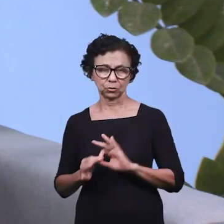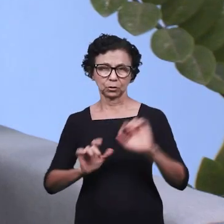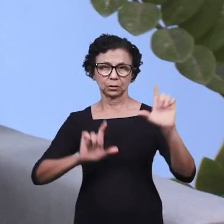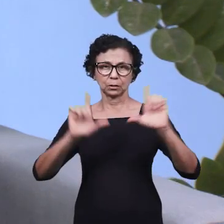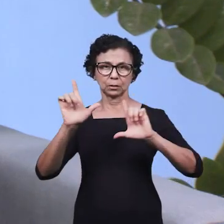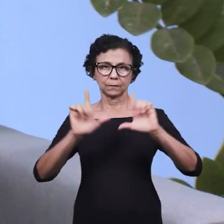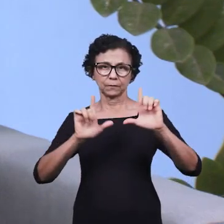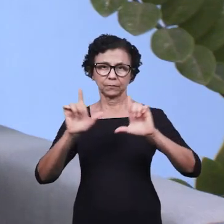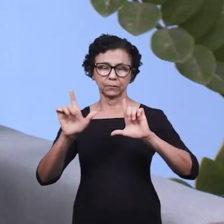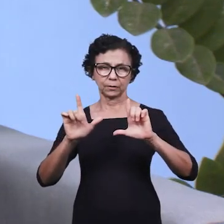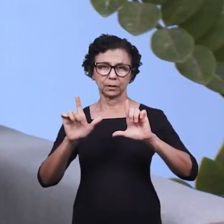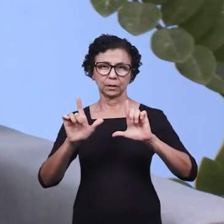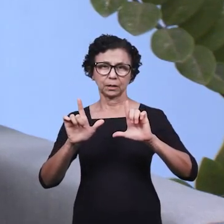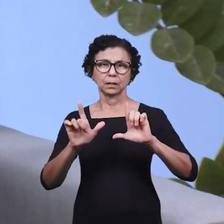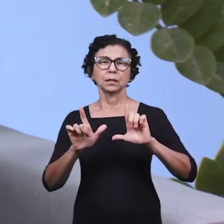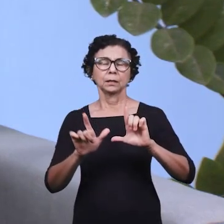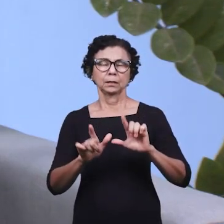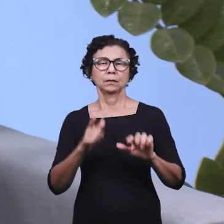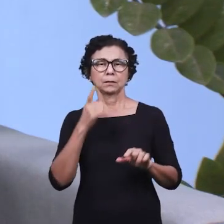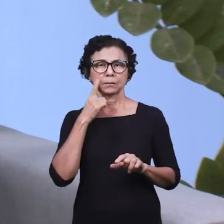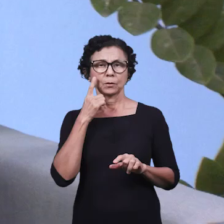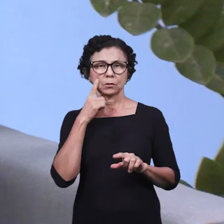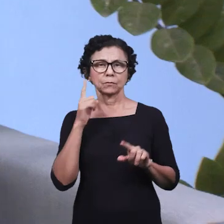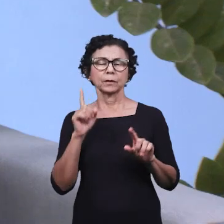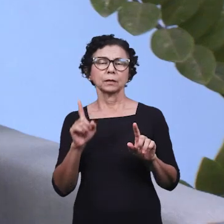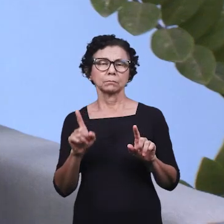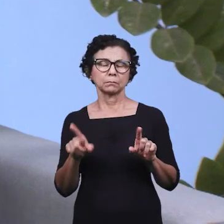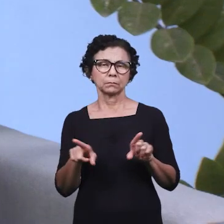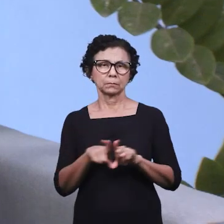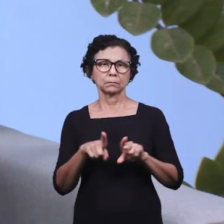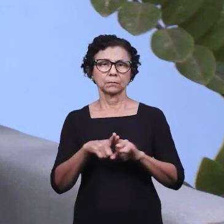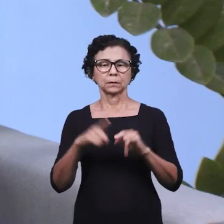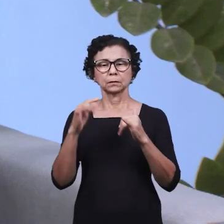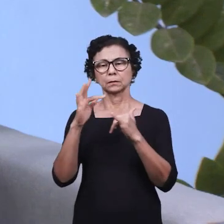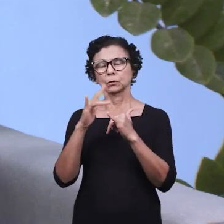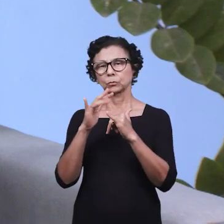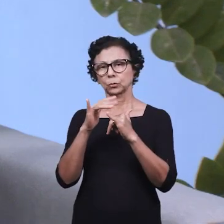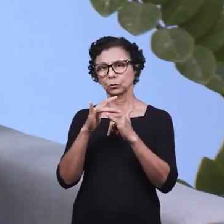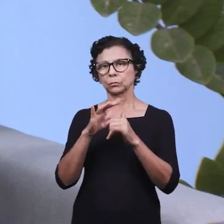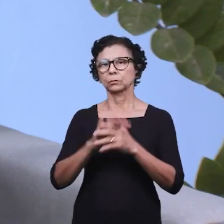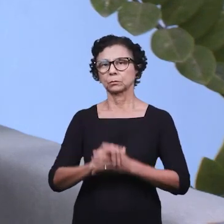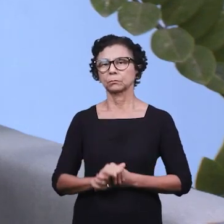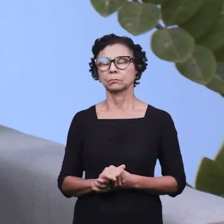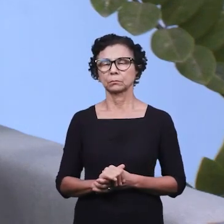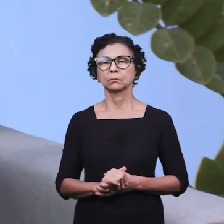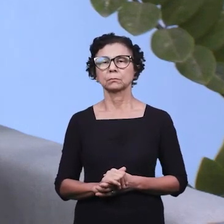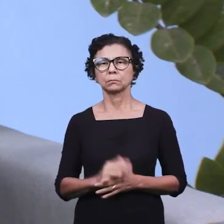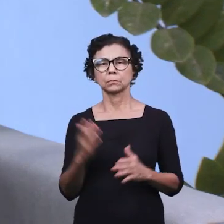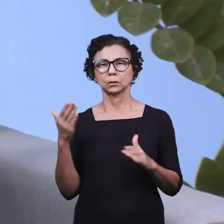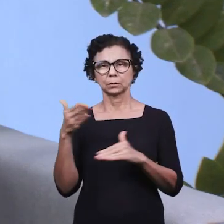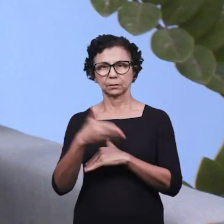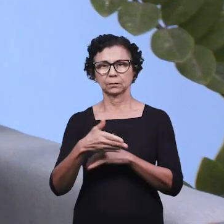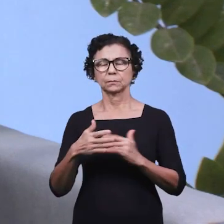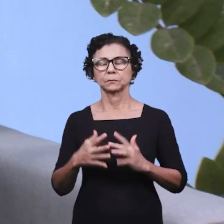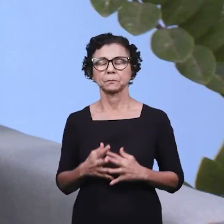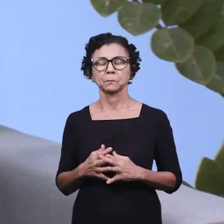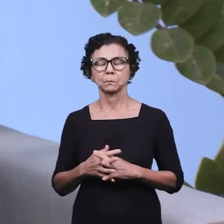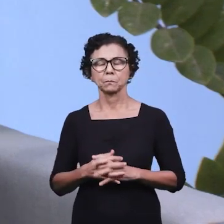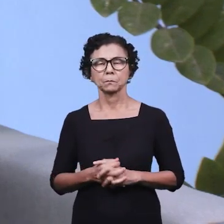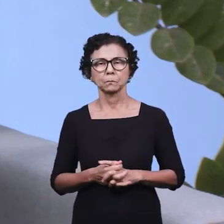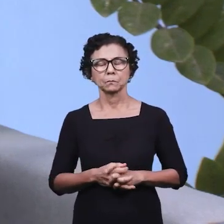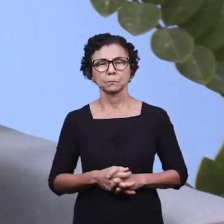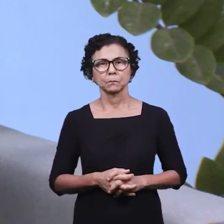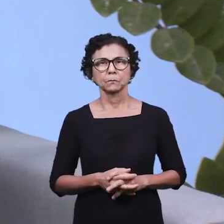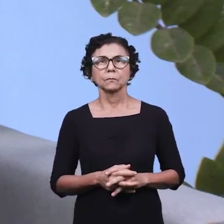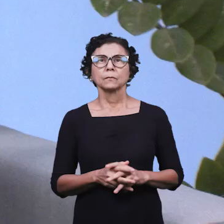no nosso canal do YouTube, tá? Todos os programas, esse que você está vendo pela TV agora, estão no canal do YouTube, você também pode acessar lá. E a pergunta é